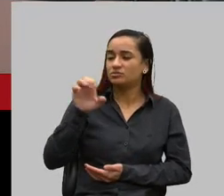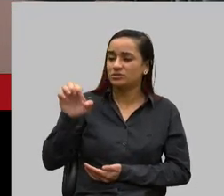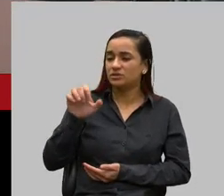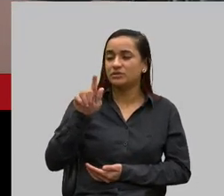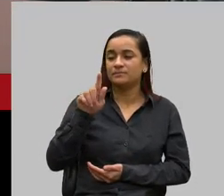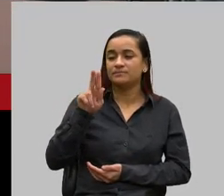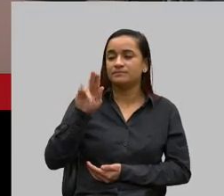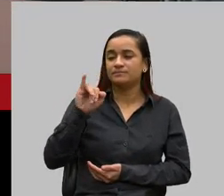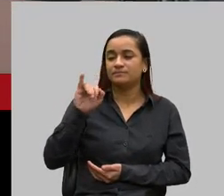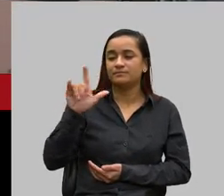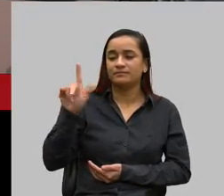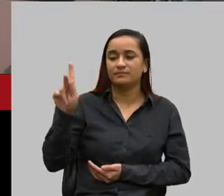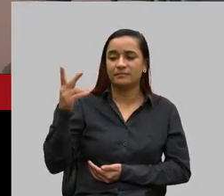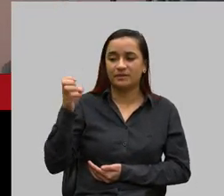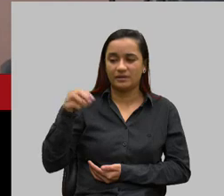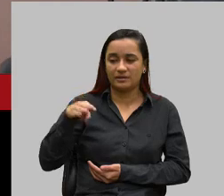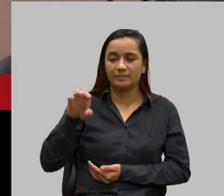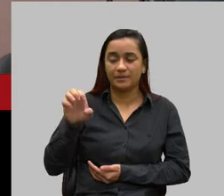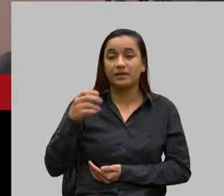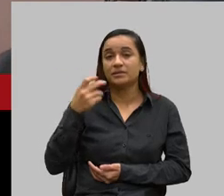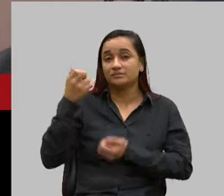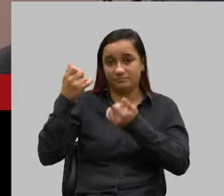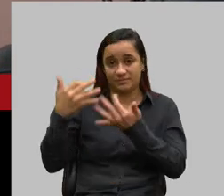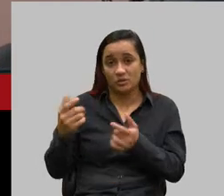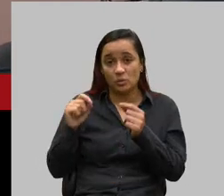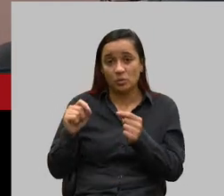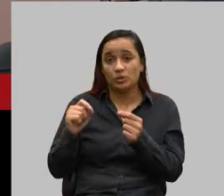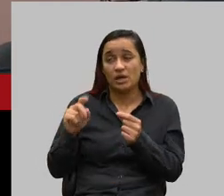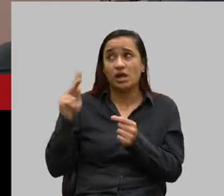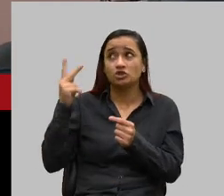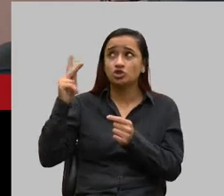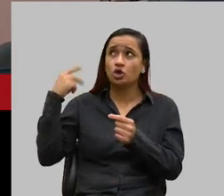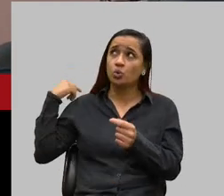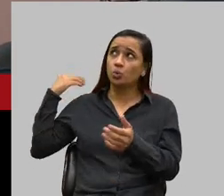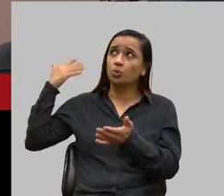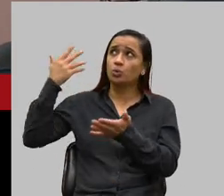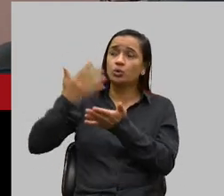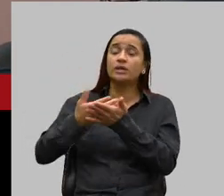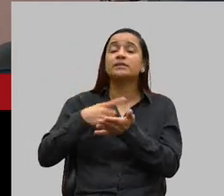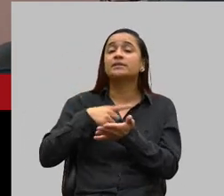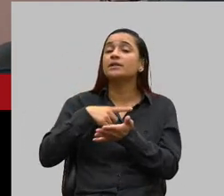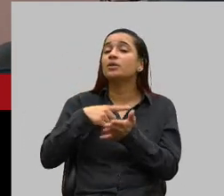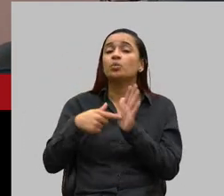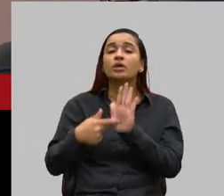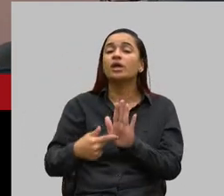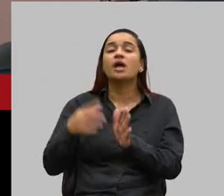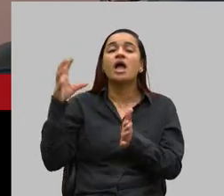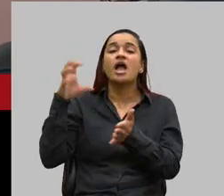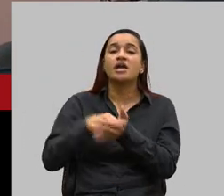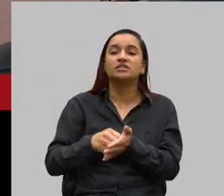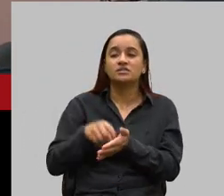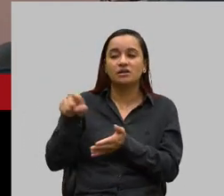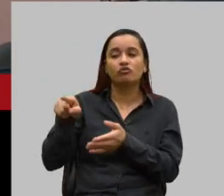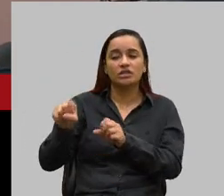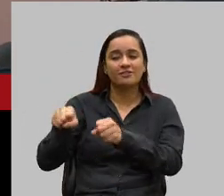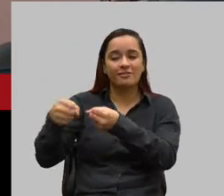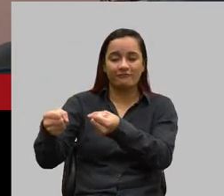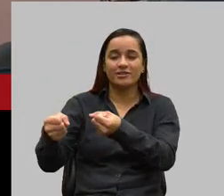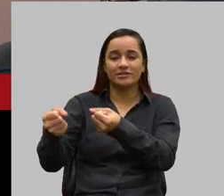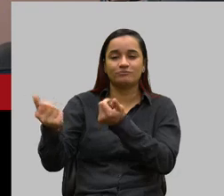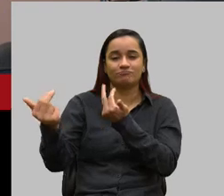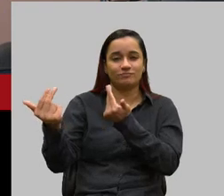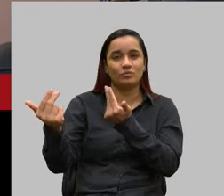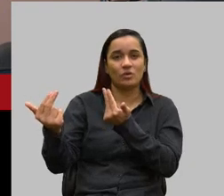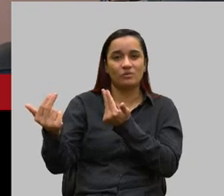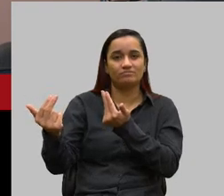eh a história tem registrada a defesa que você fez da nossa semig aqui na hora que